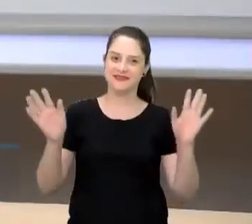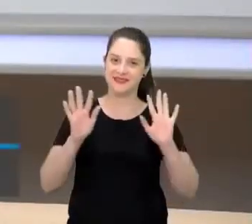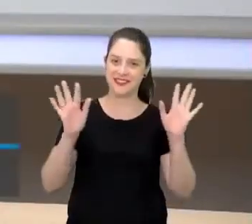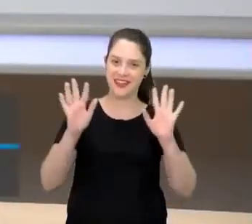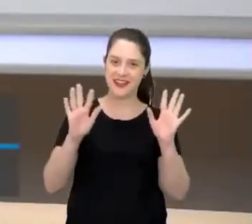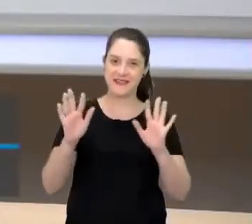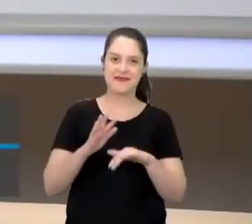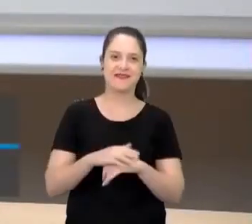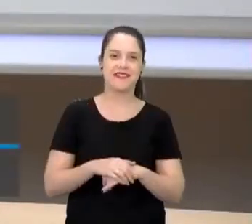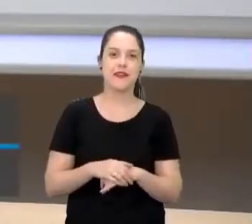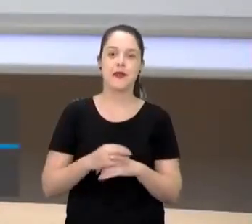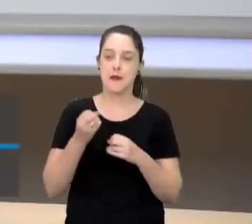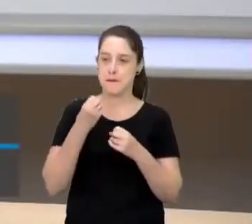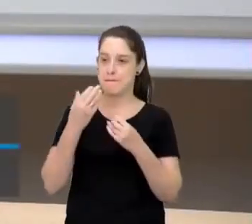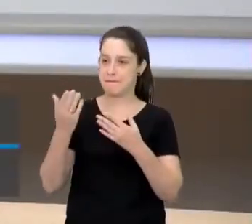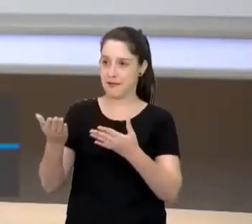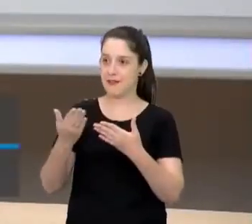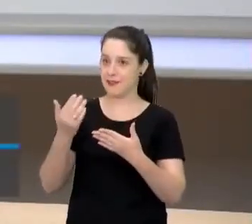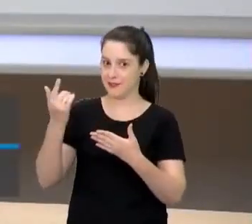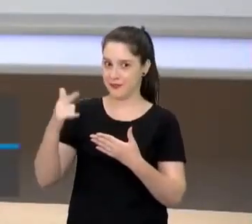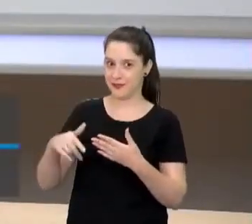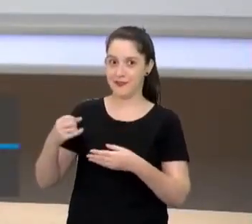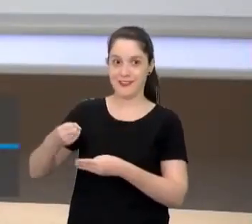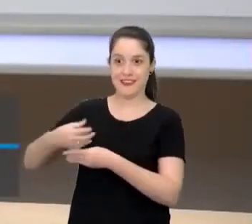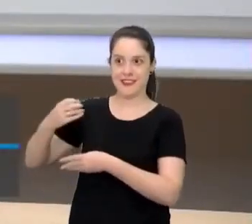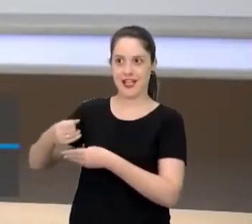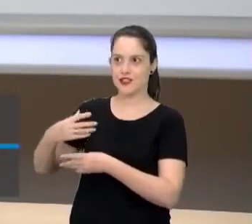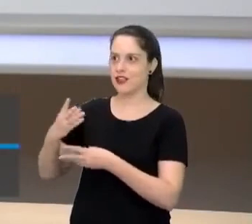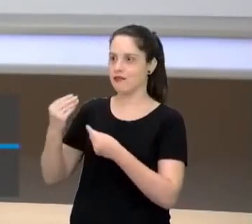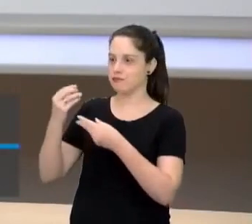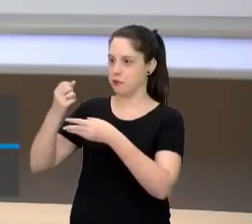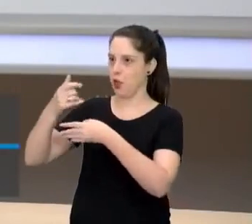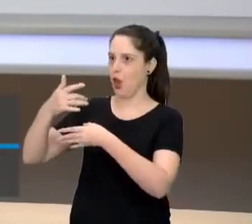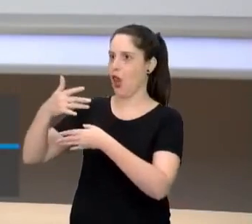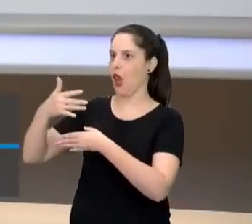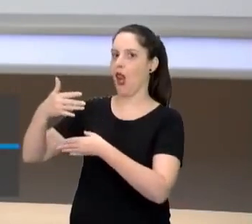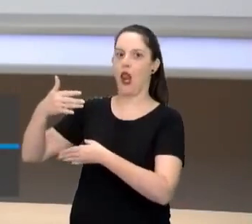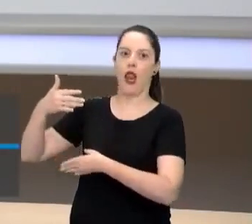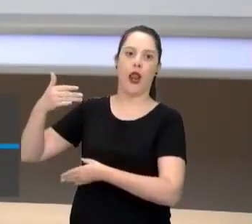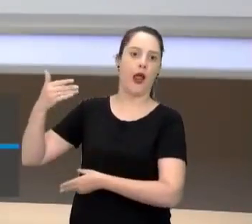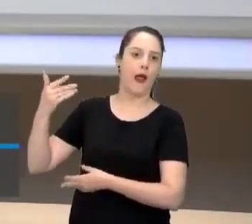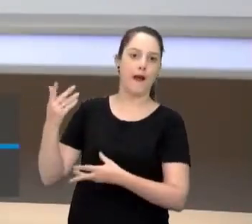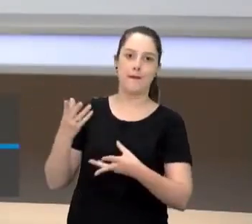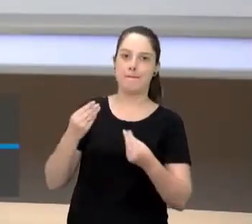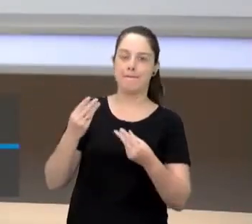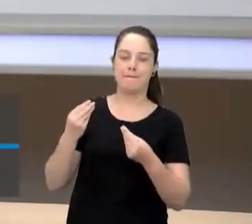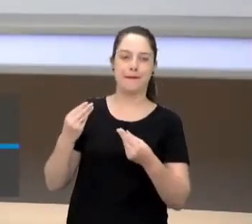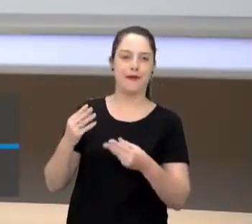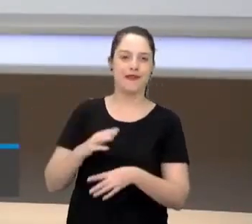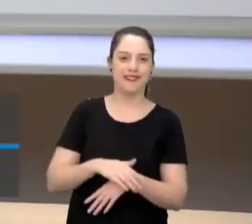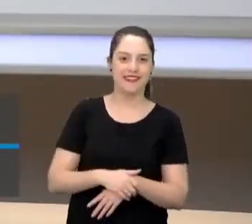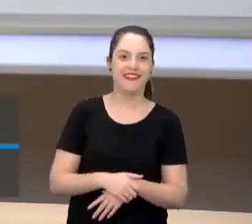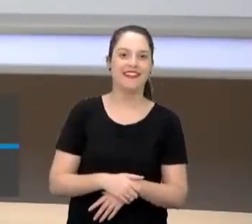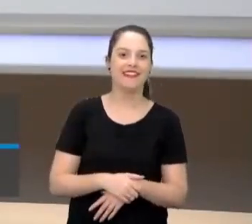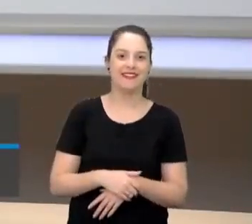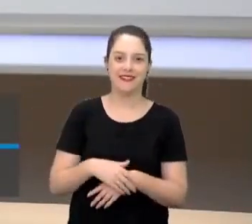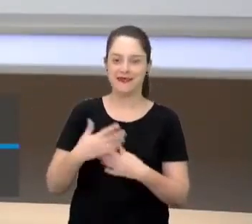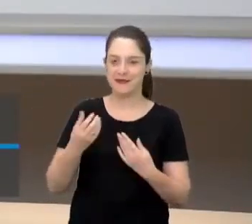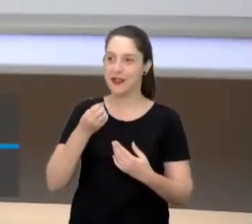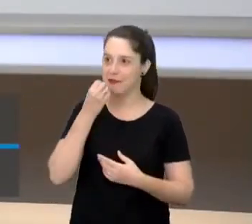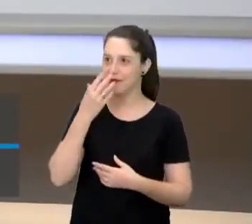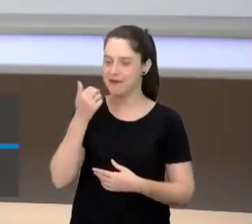Olá, pessoal. Bem-vindos. De novo, o chat está bombando. Isso é muito bacana e muito gratificante para nós que escrevemos essa